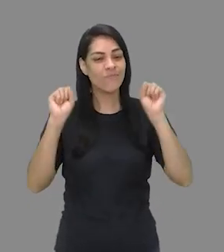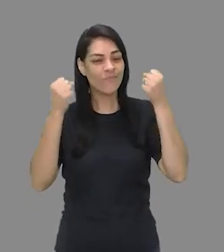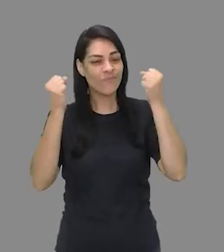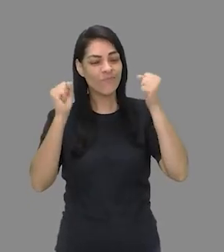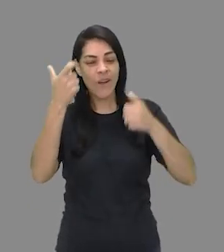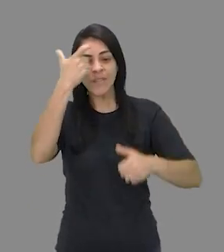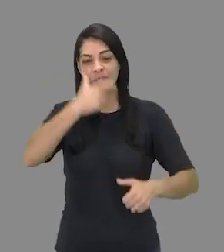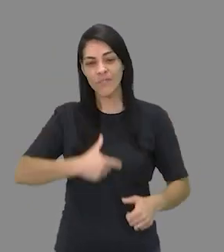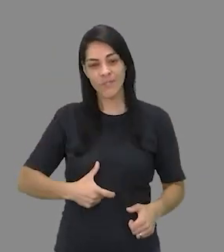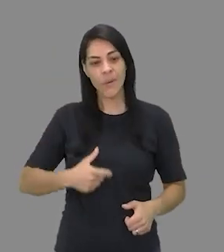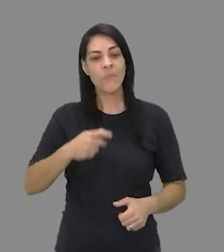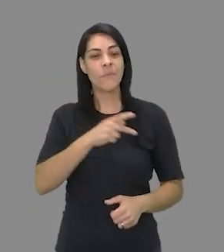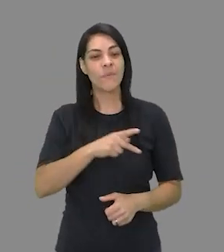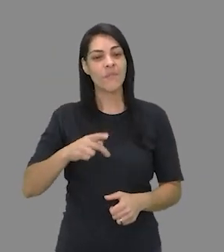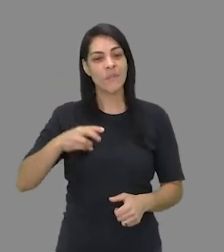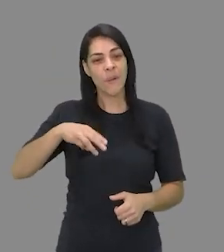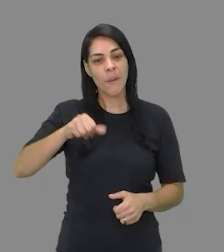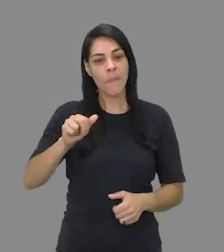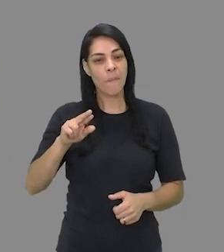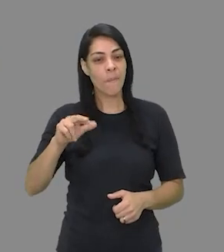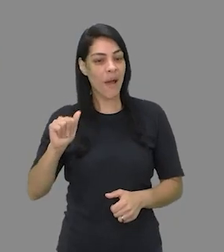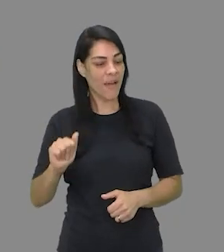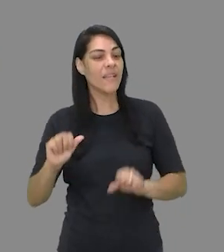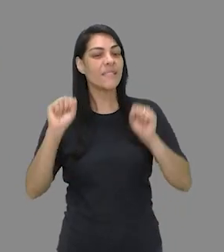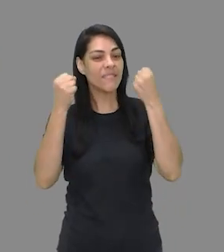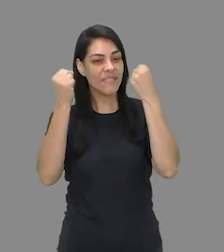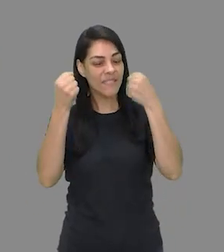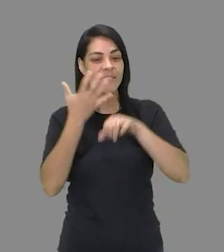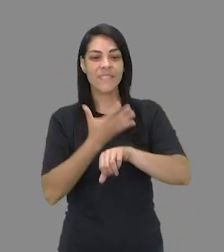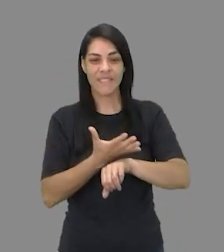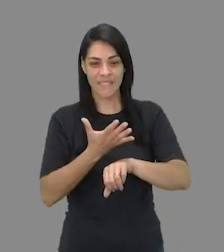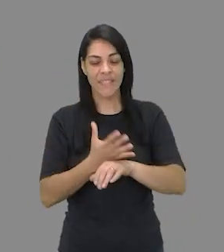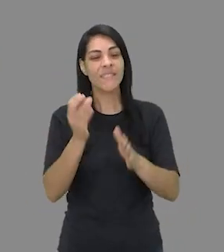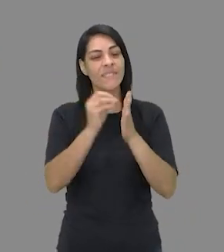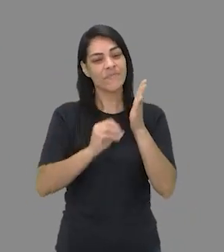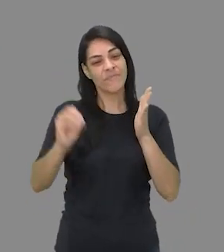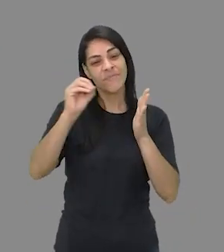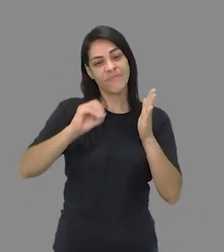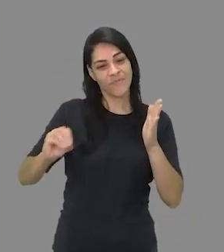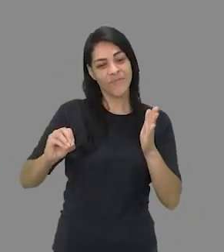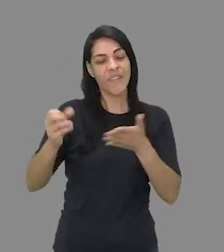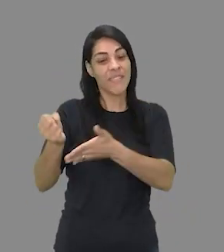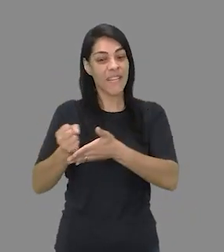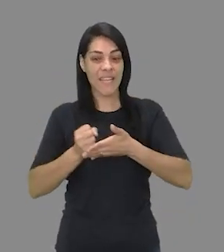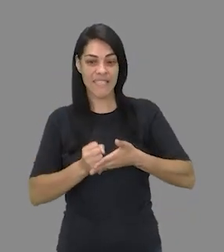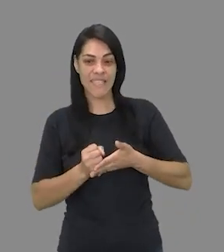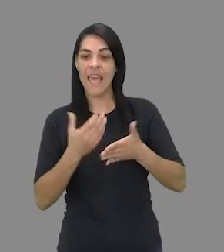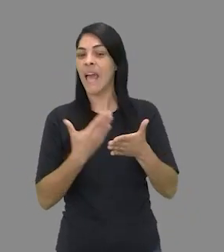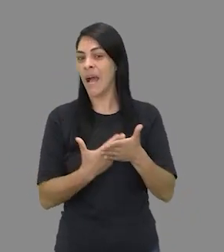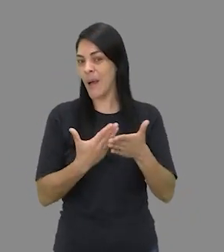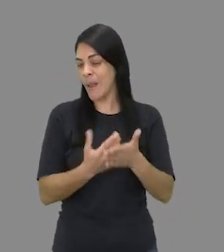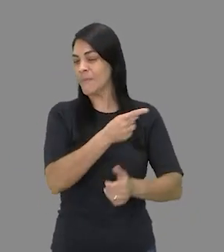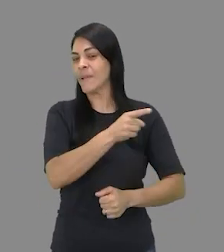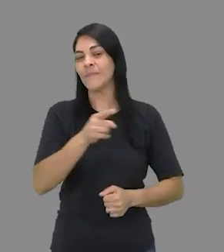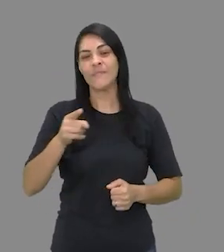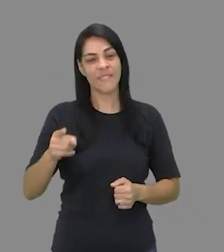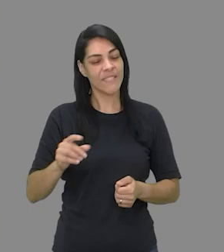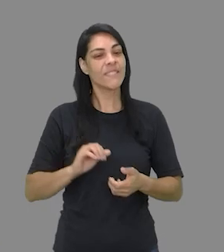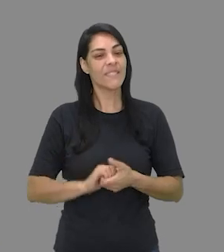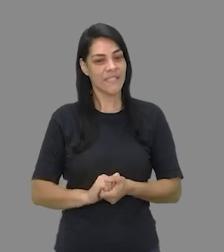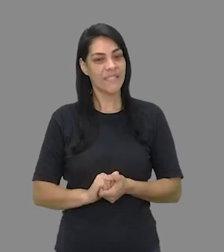Eu, professora Mara Valéria, professora de Educação Física do Centro de Mídias, venho trazer essa aula para vocês, que